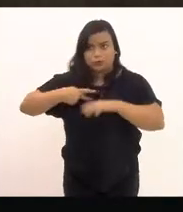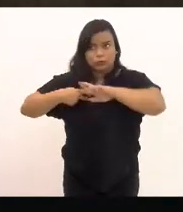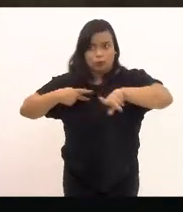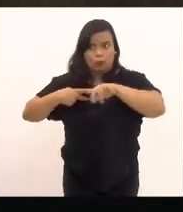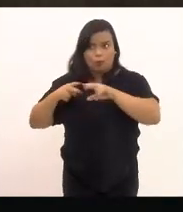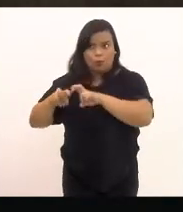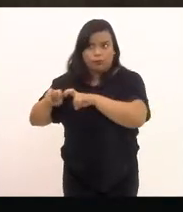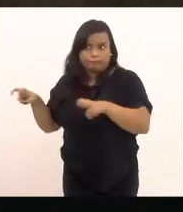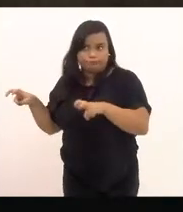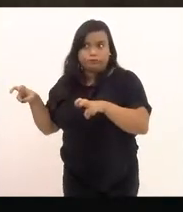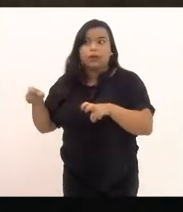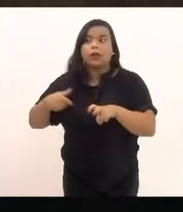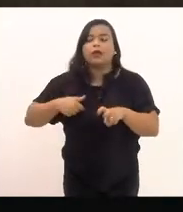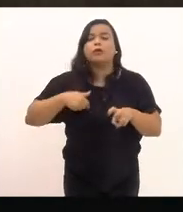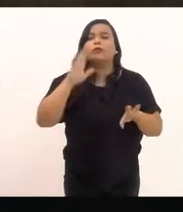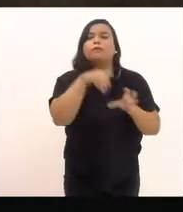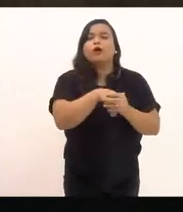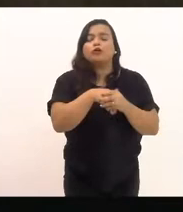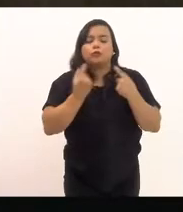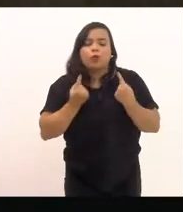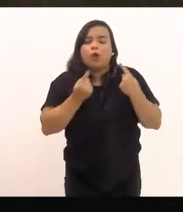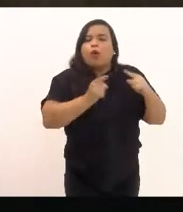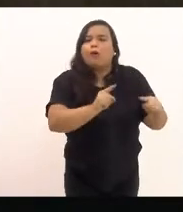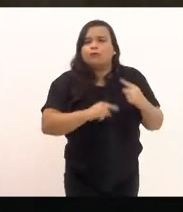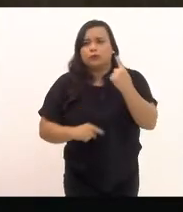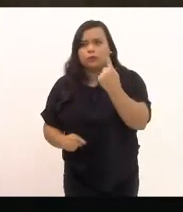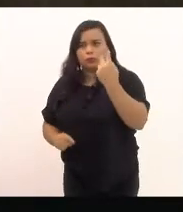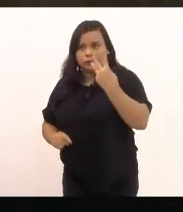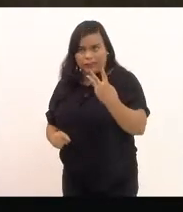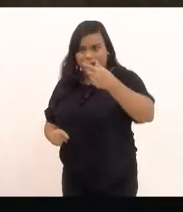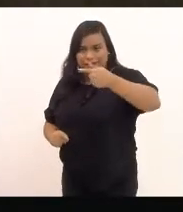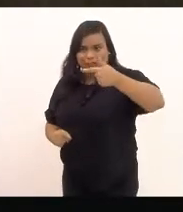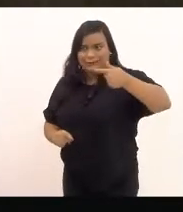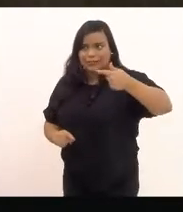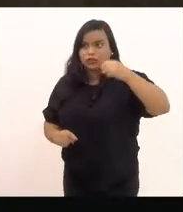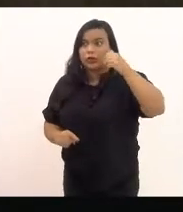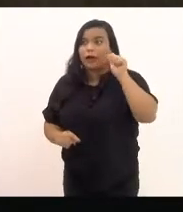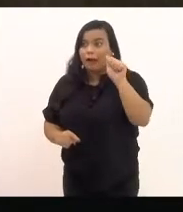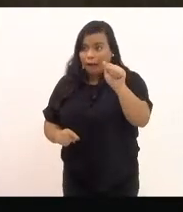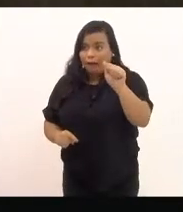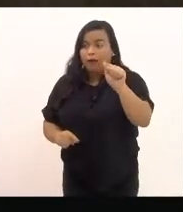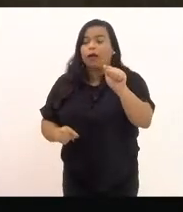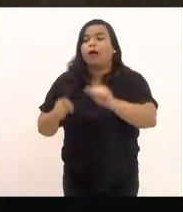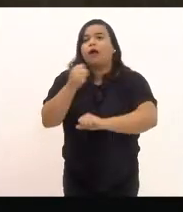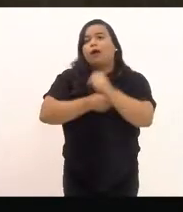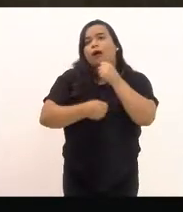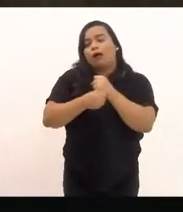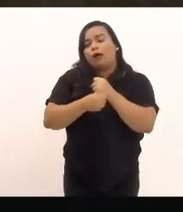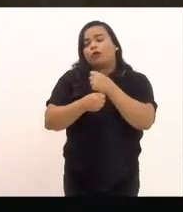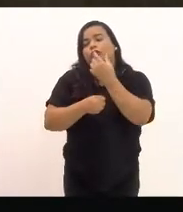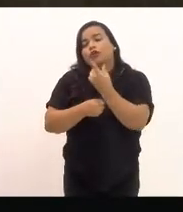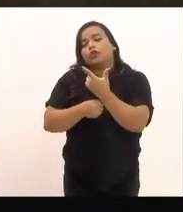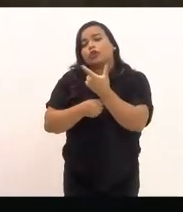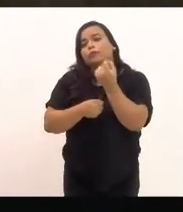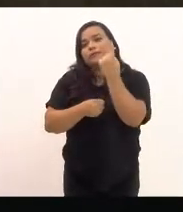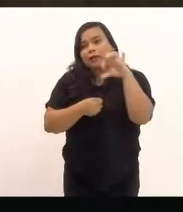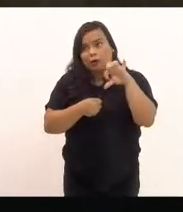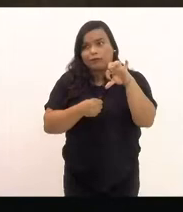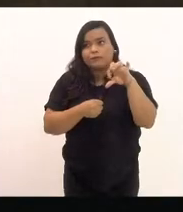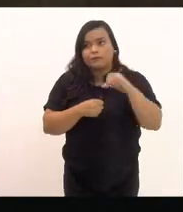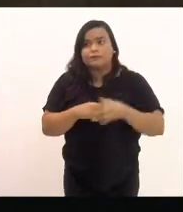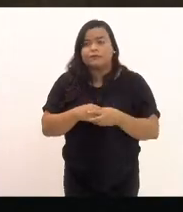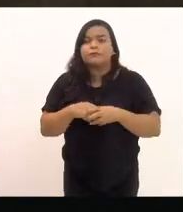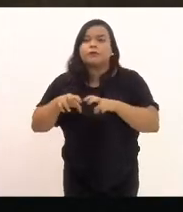voto contrário a 1377-A de 2019. Então, encaminhando pela bancada, sim ao bloco, mas destacando meu voto